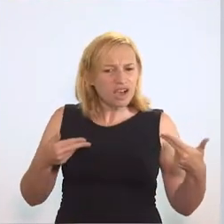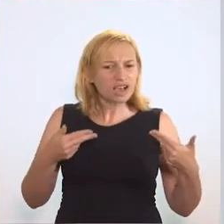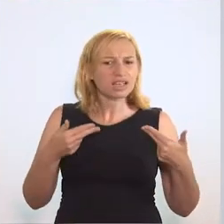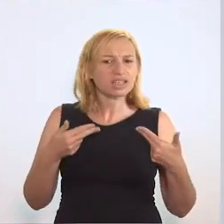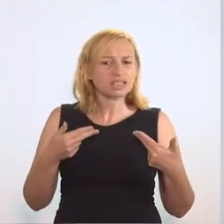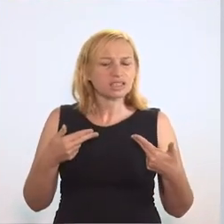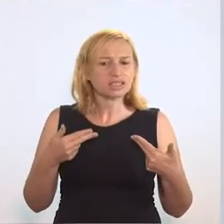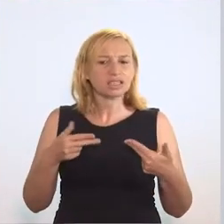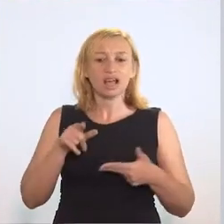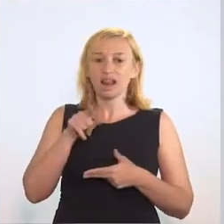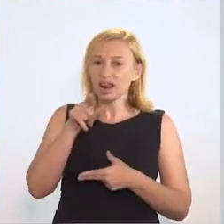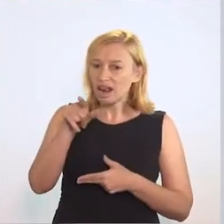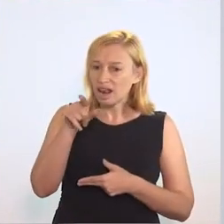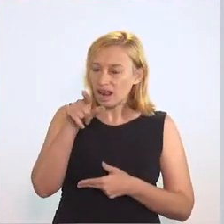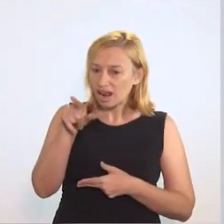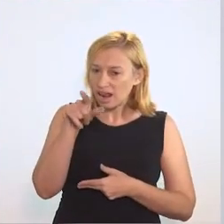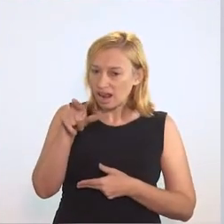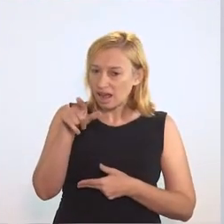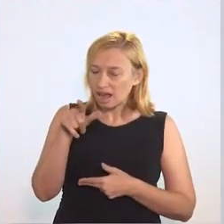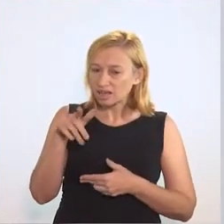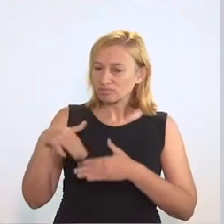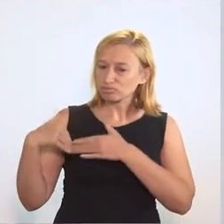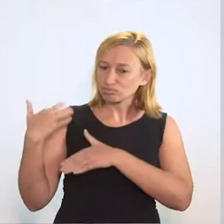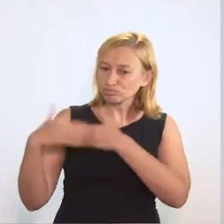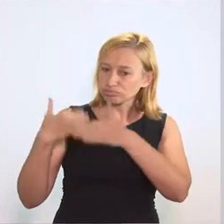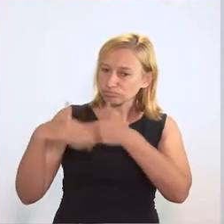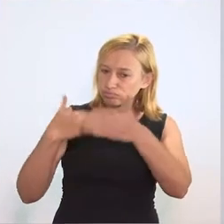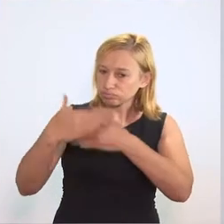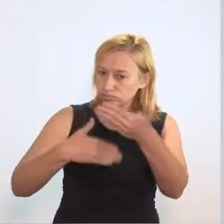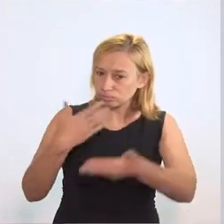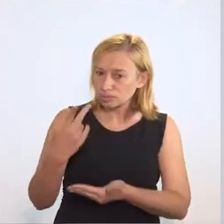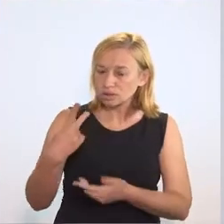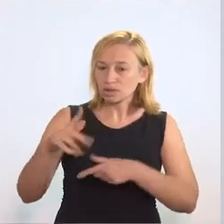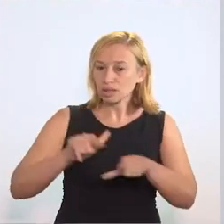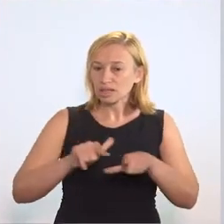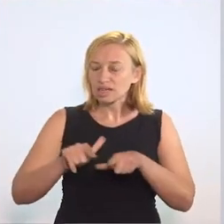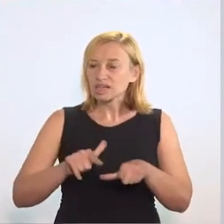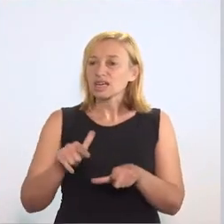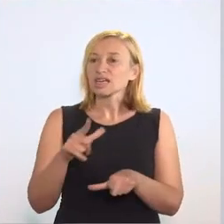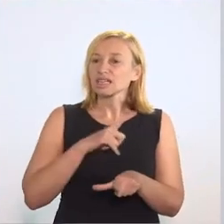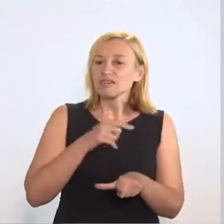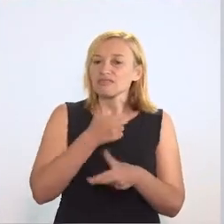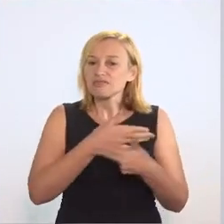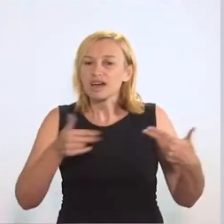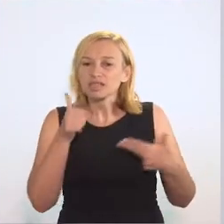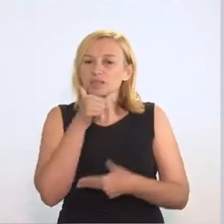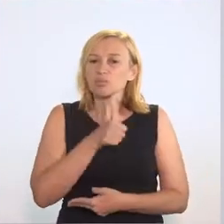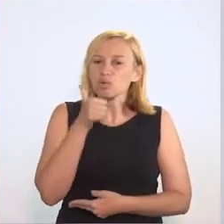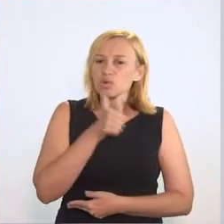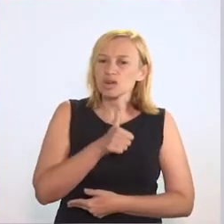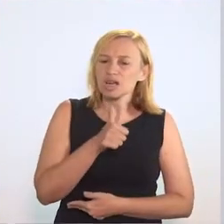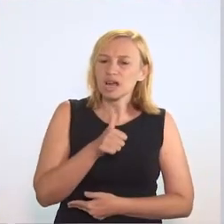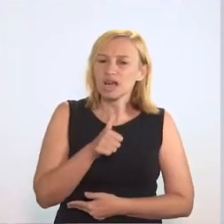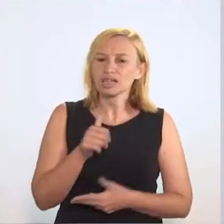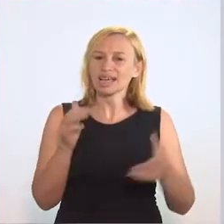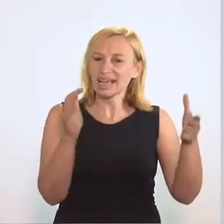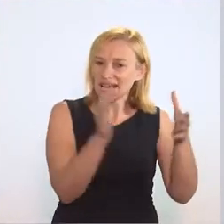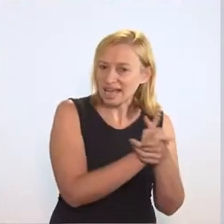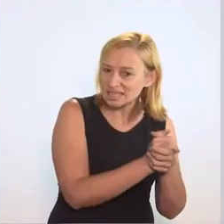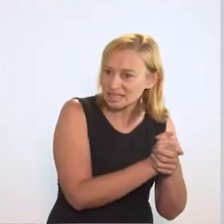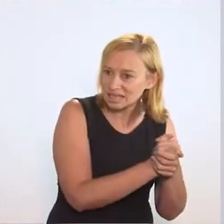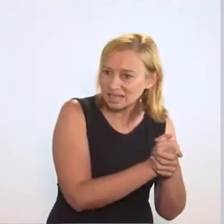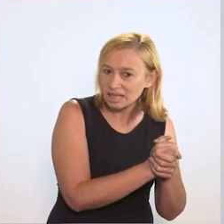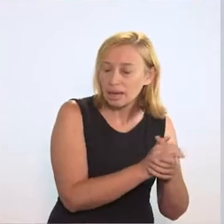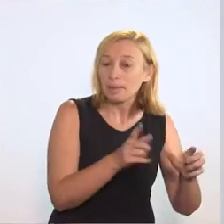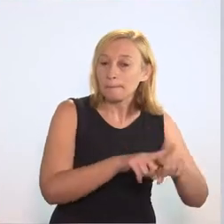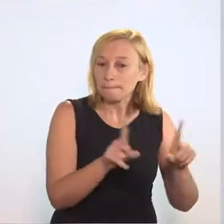existem muitas, ao longo dessa tua trajetória, existem muitas mulheres, estado